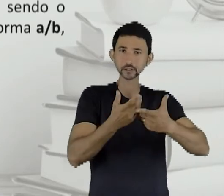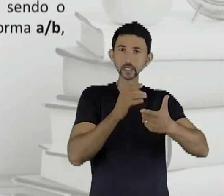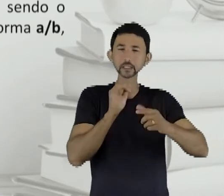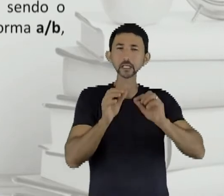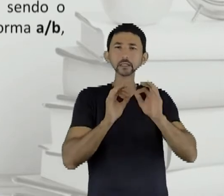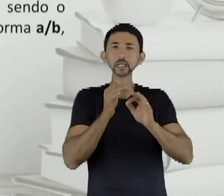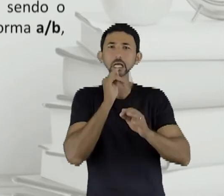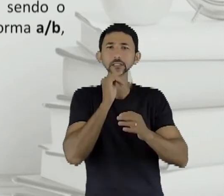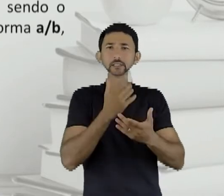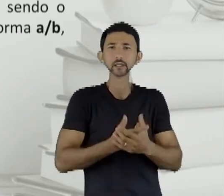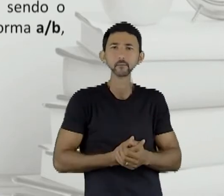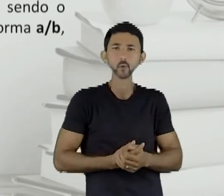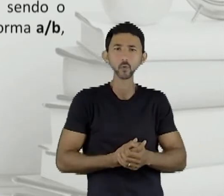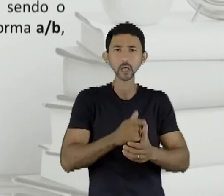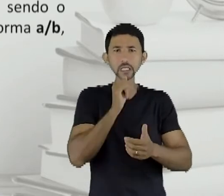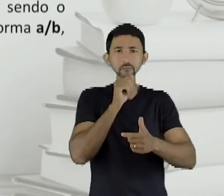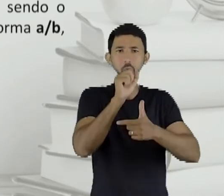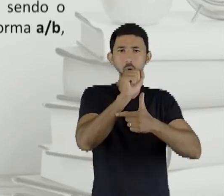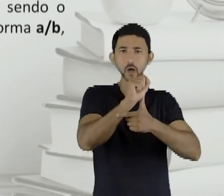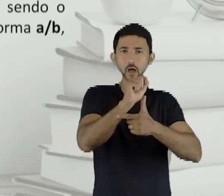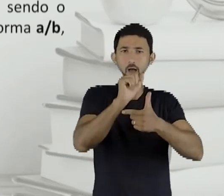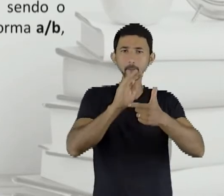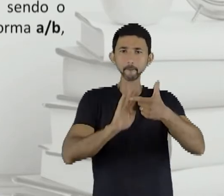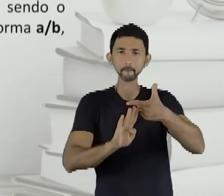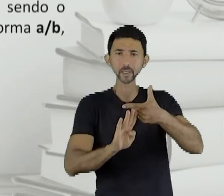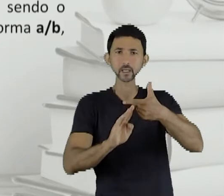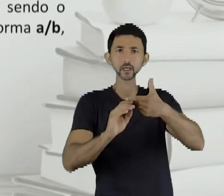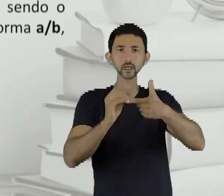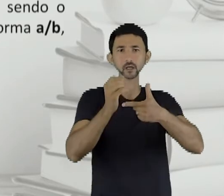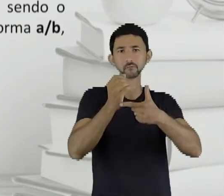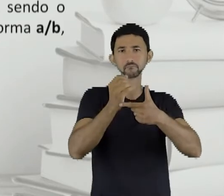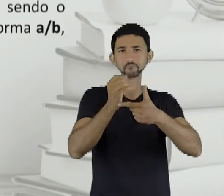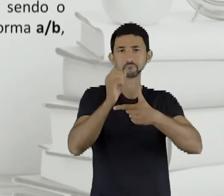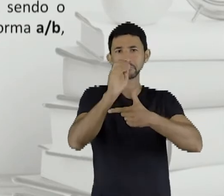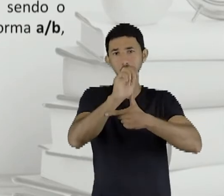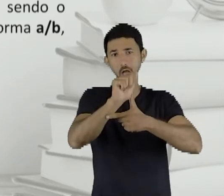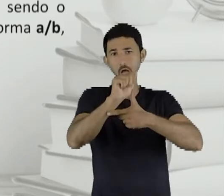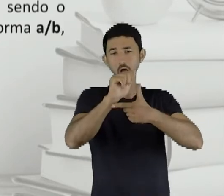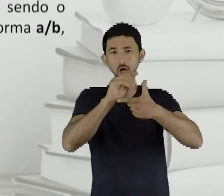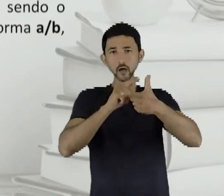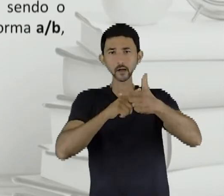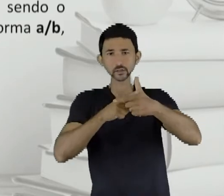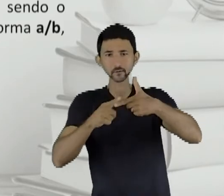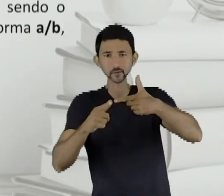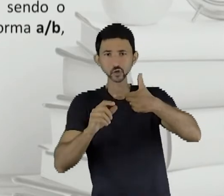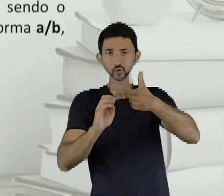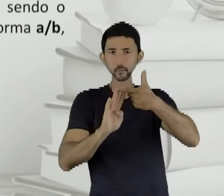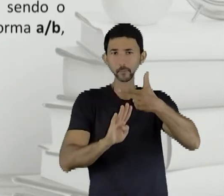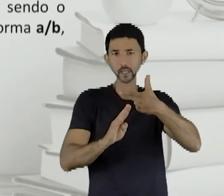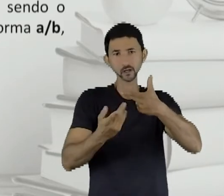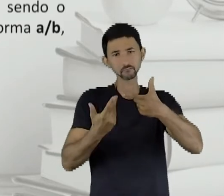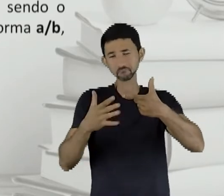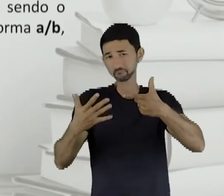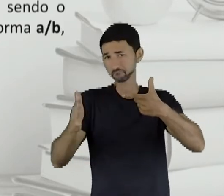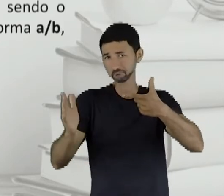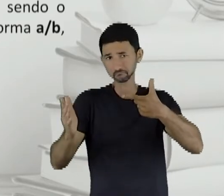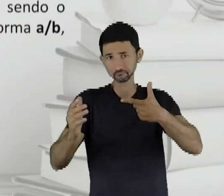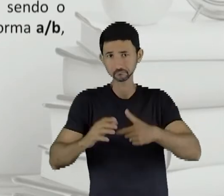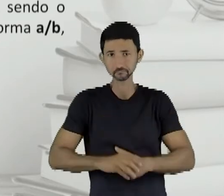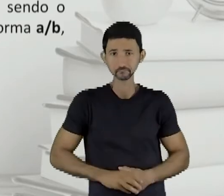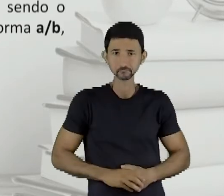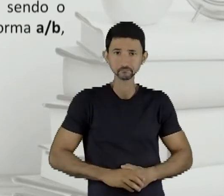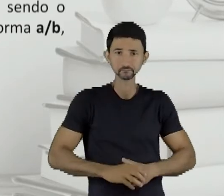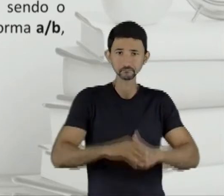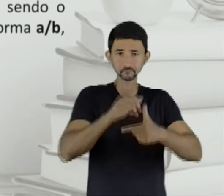forma A sobre B, A por B, A dividido por B, A para B, como você queira falar. Com A e